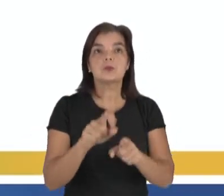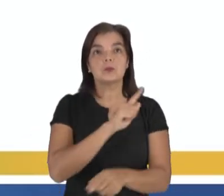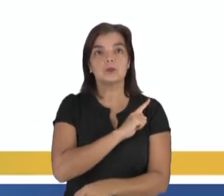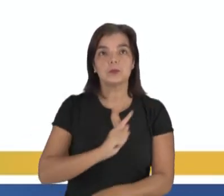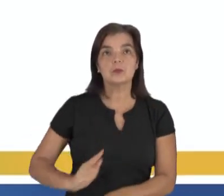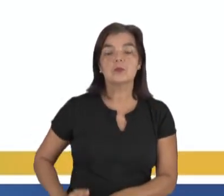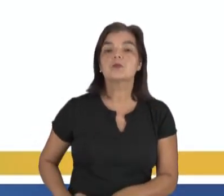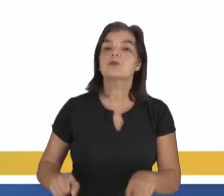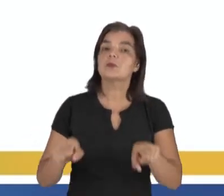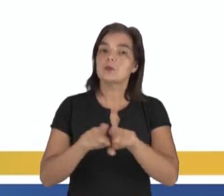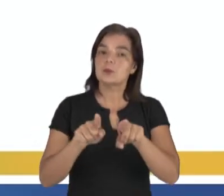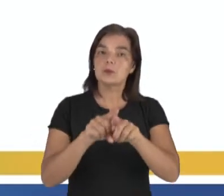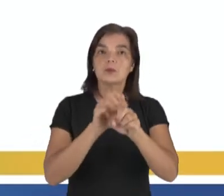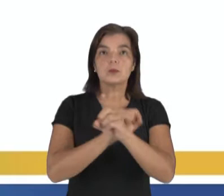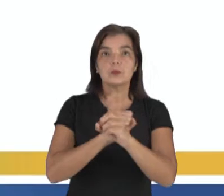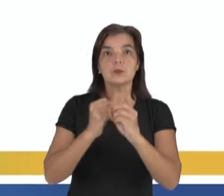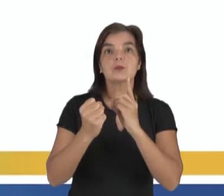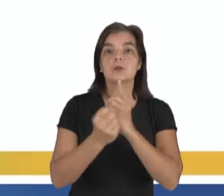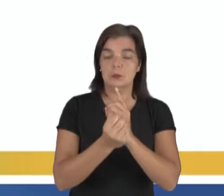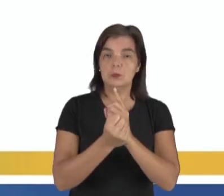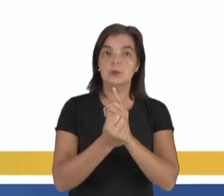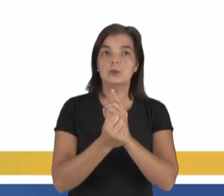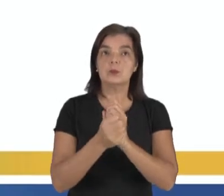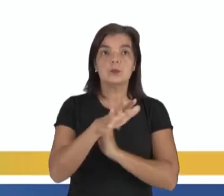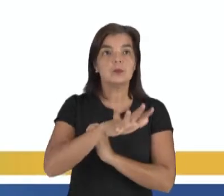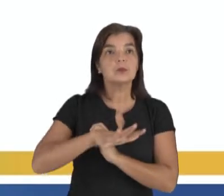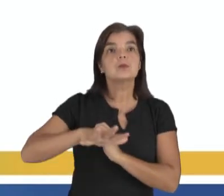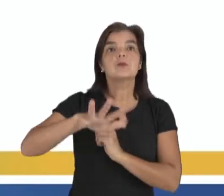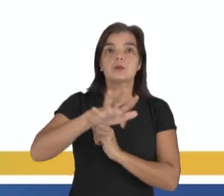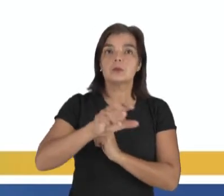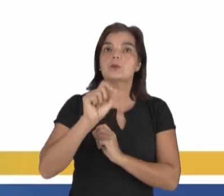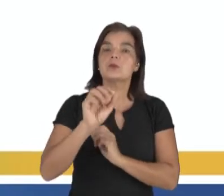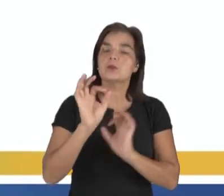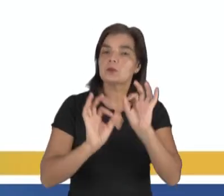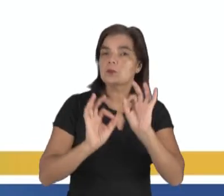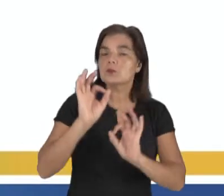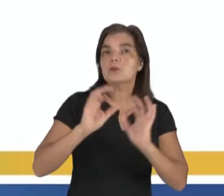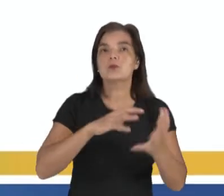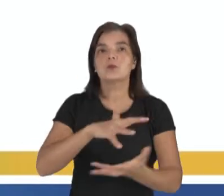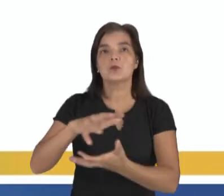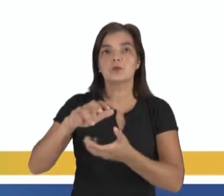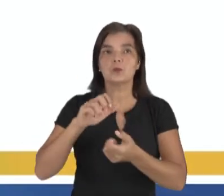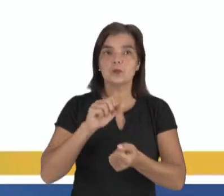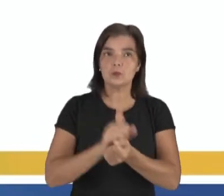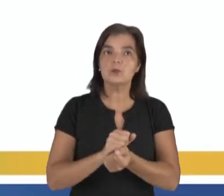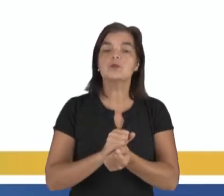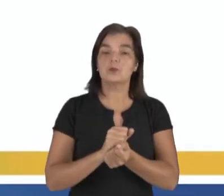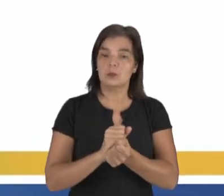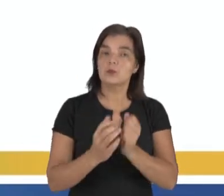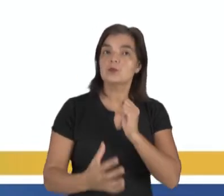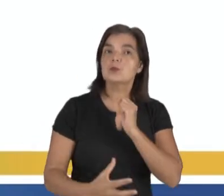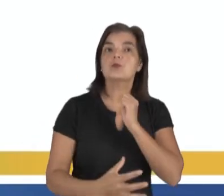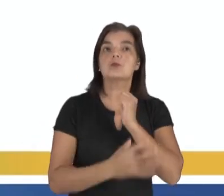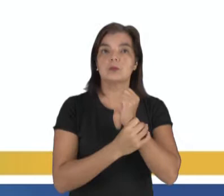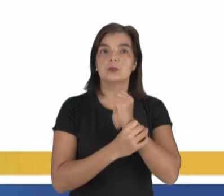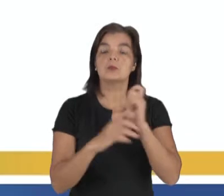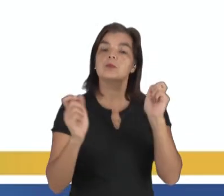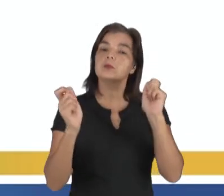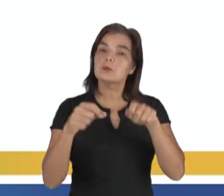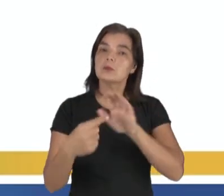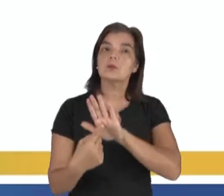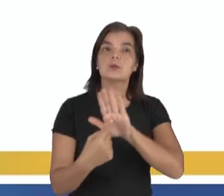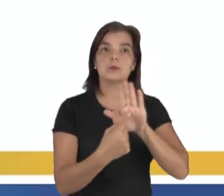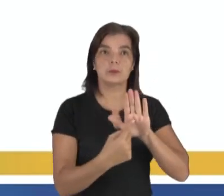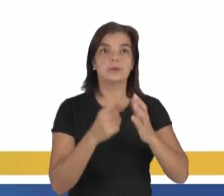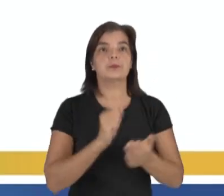tanto pelos governos quanto pela sociedade civil em geral, para a construção de um mundo pautado na